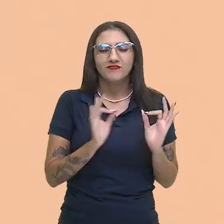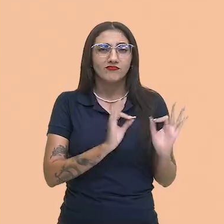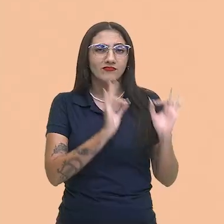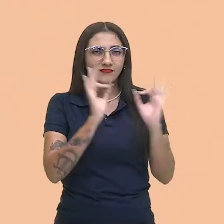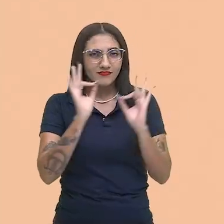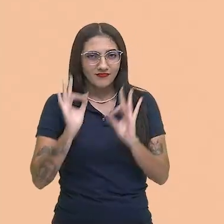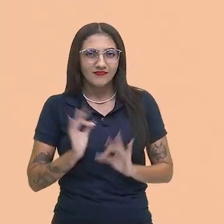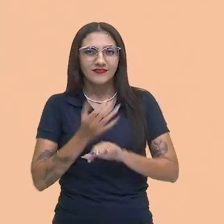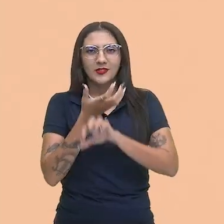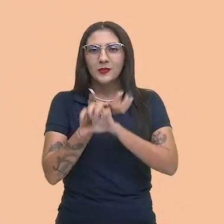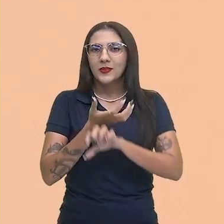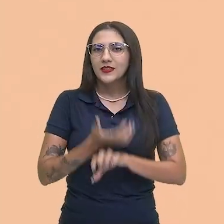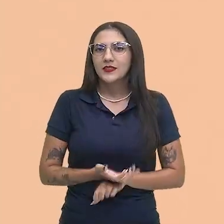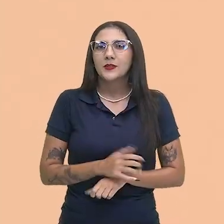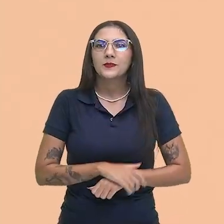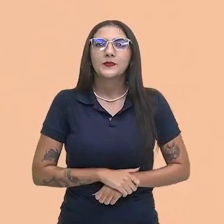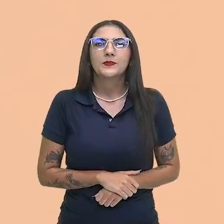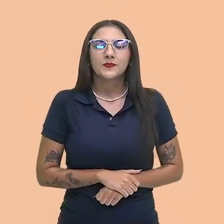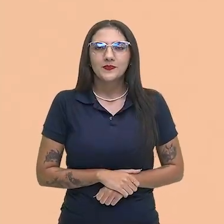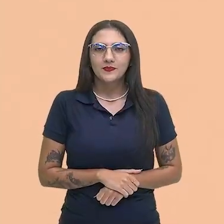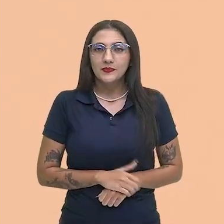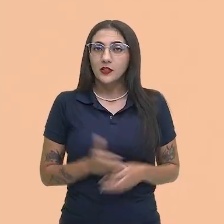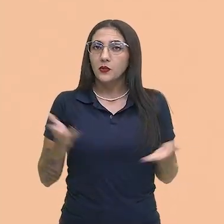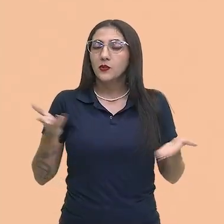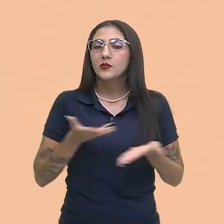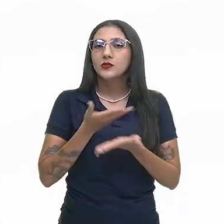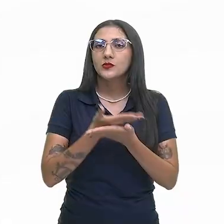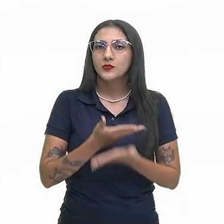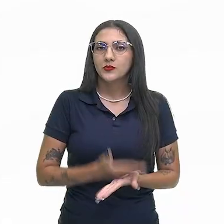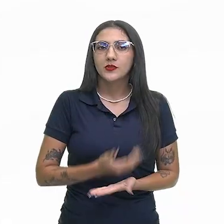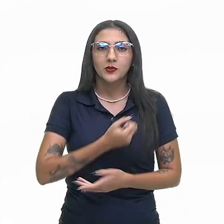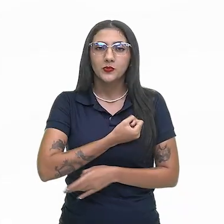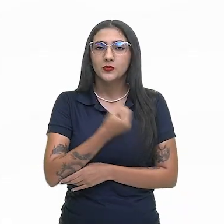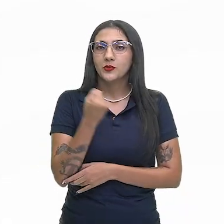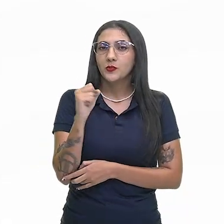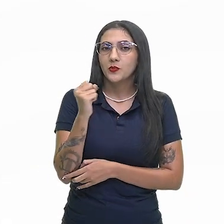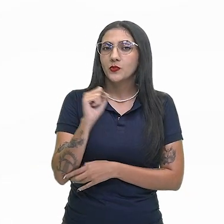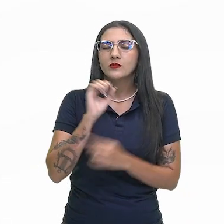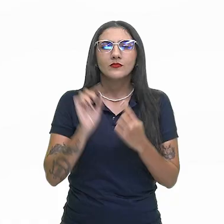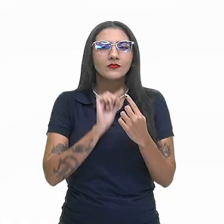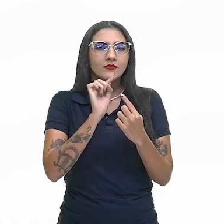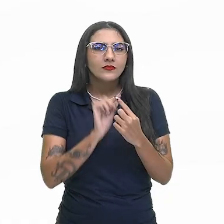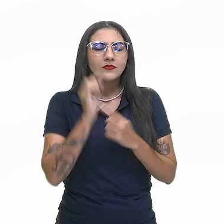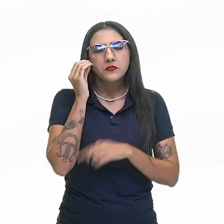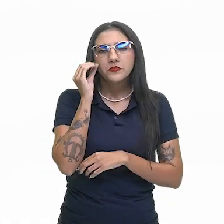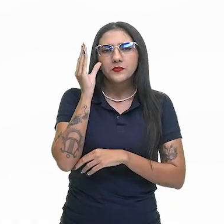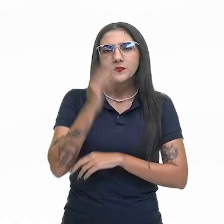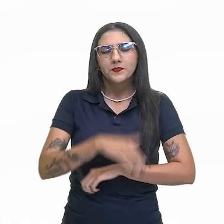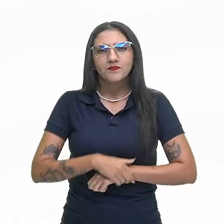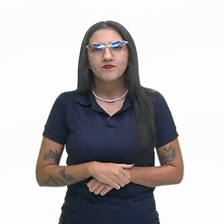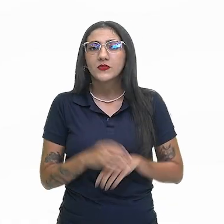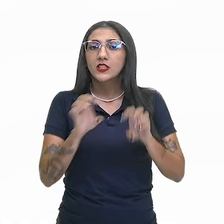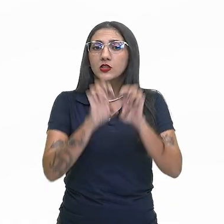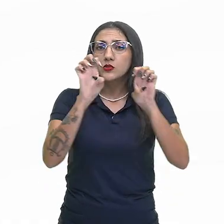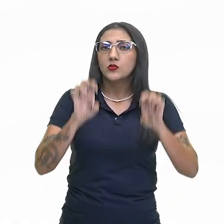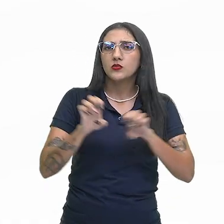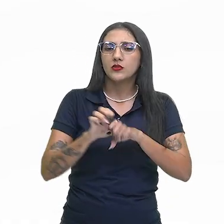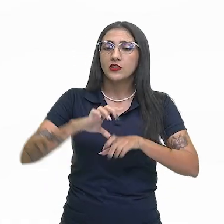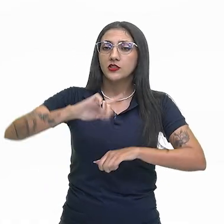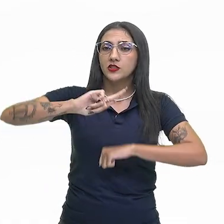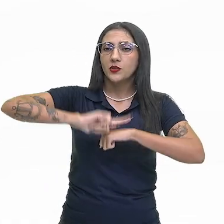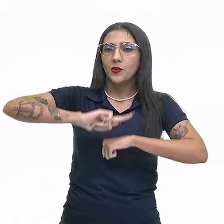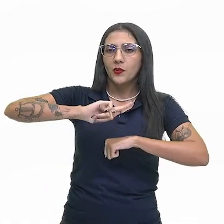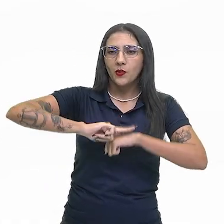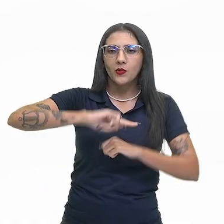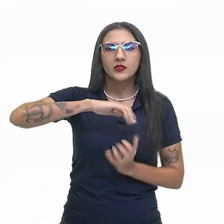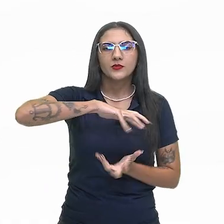em Geografia e esta é a aula de número 8, objeto de conhecimento, estrutura geológica da